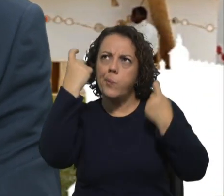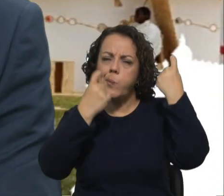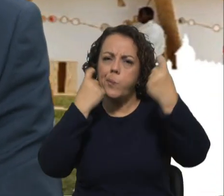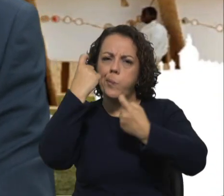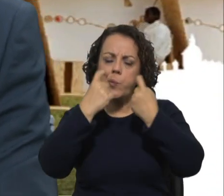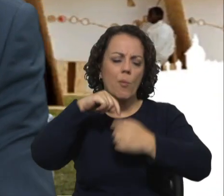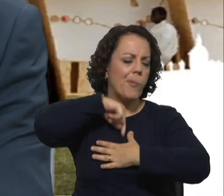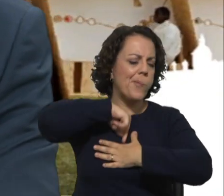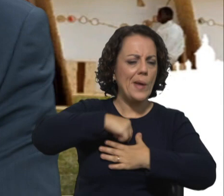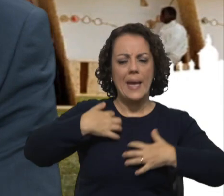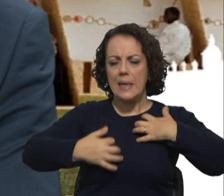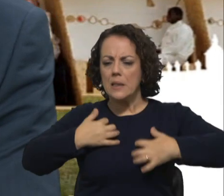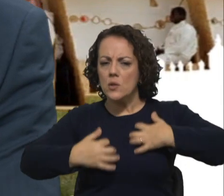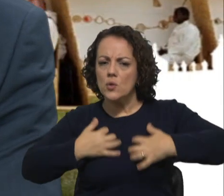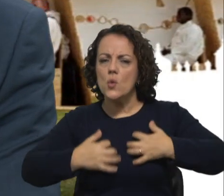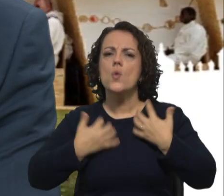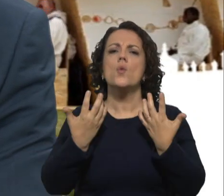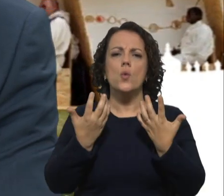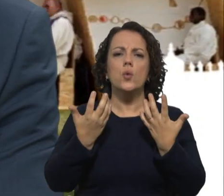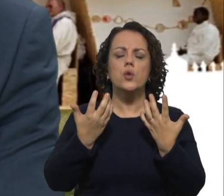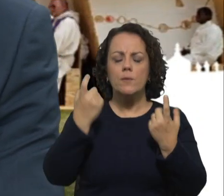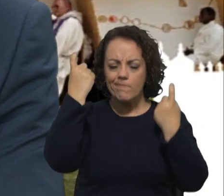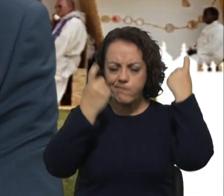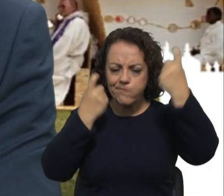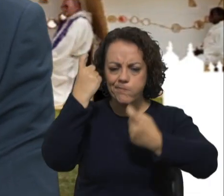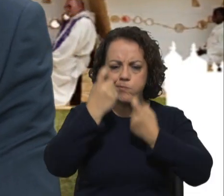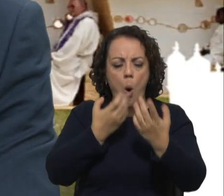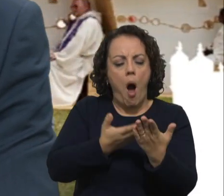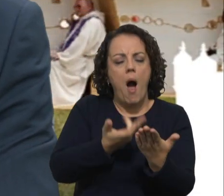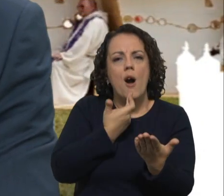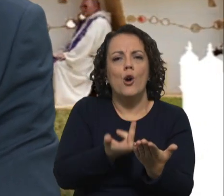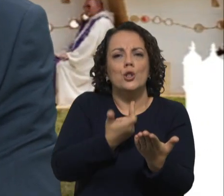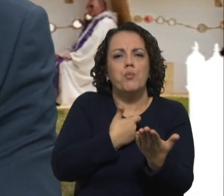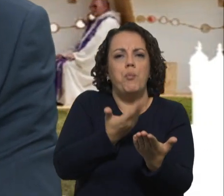próprias inquietações também odiernas. Ao mesmo